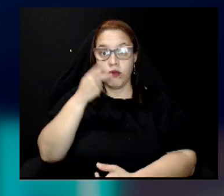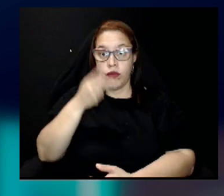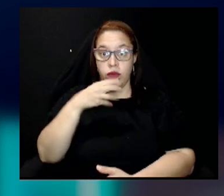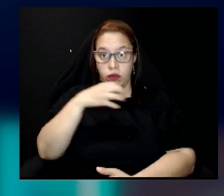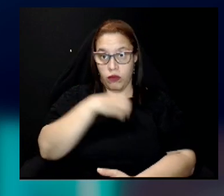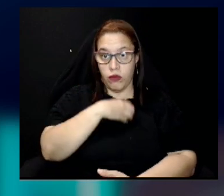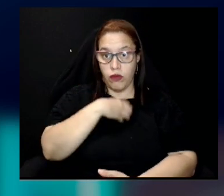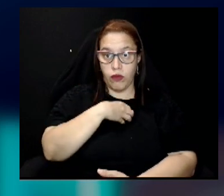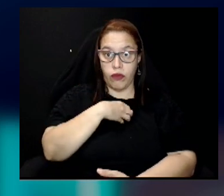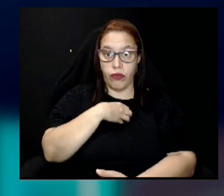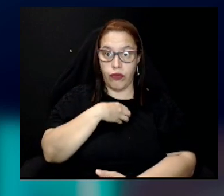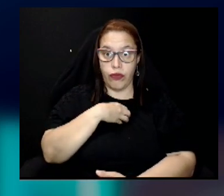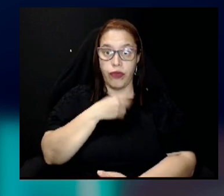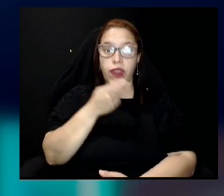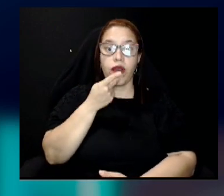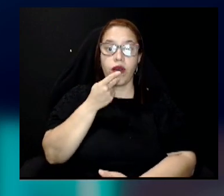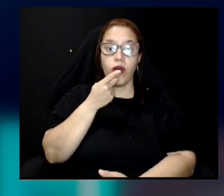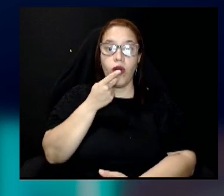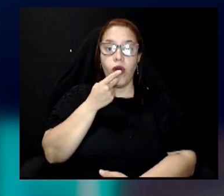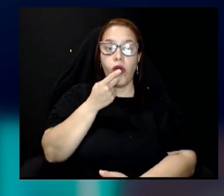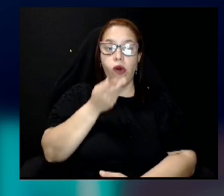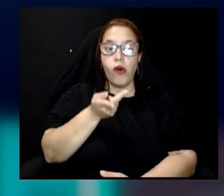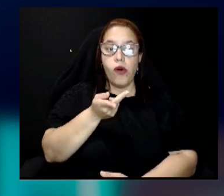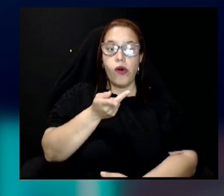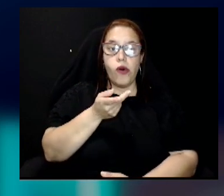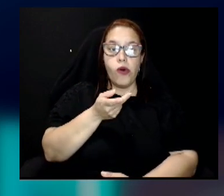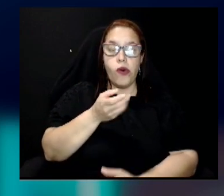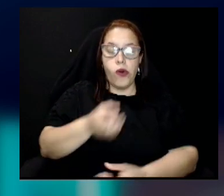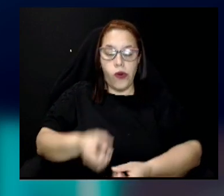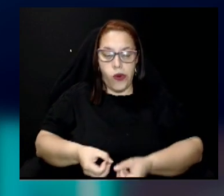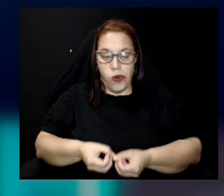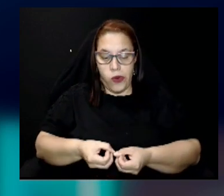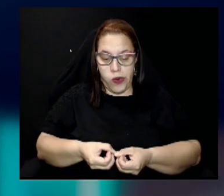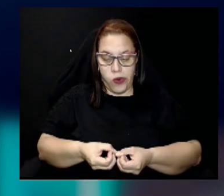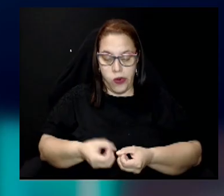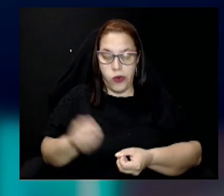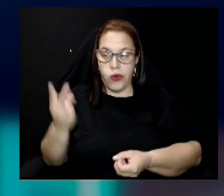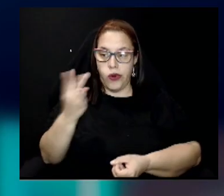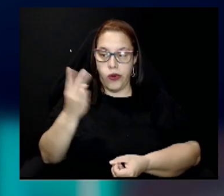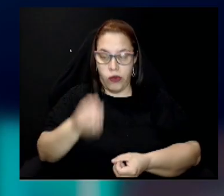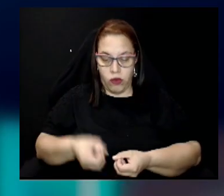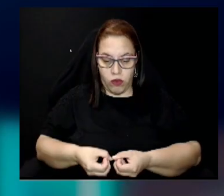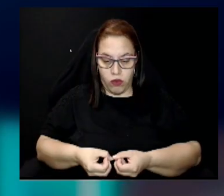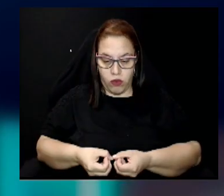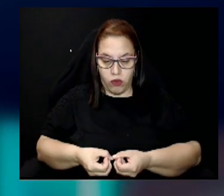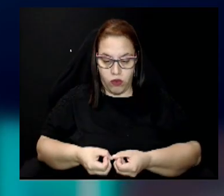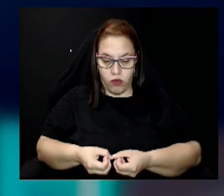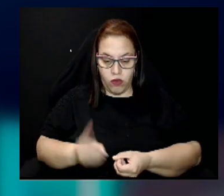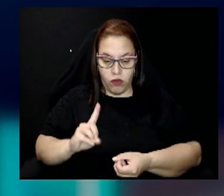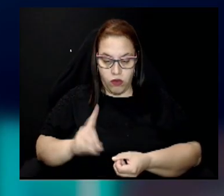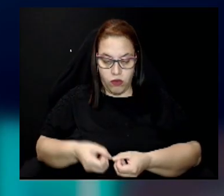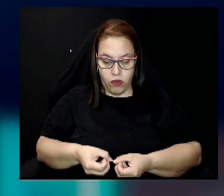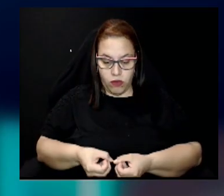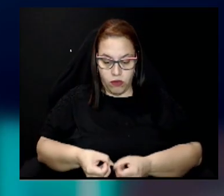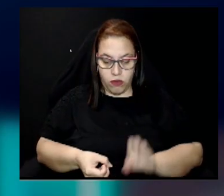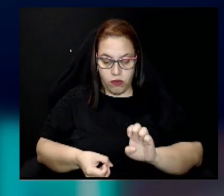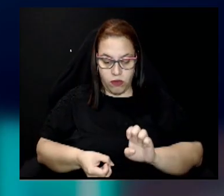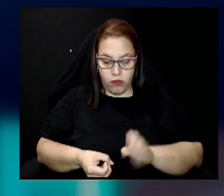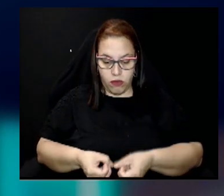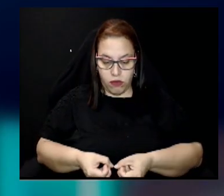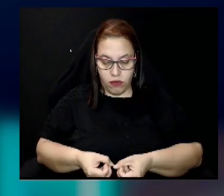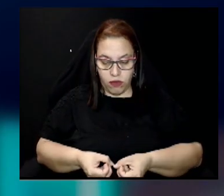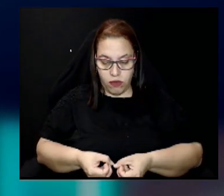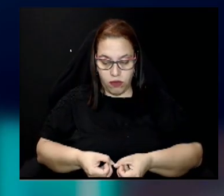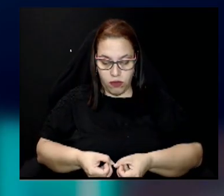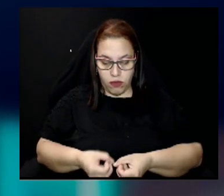estamos falando de órgãos, né, do ovário. A mulher tem 2 ovários, então o ovário direito, o ovário esquerdo, que ficam localizados na região